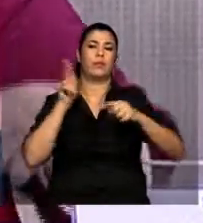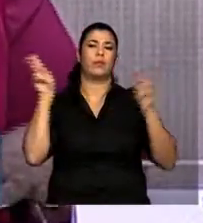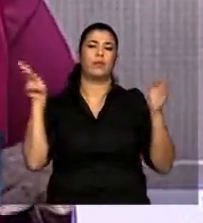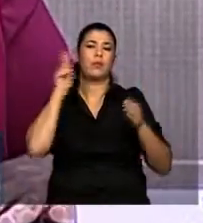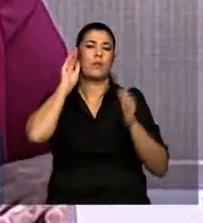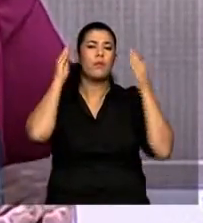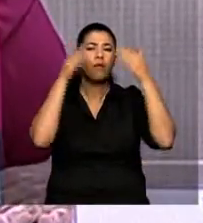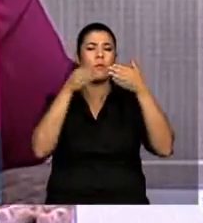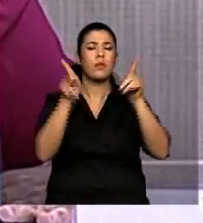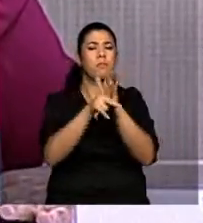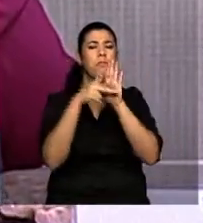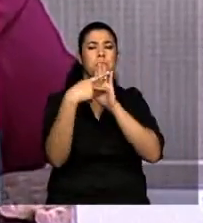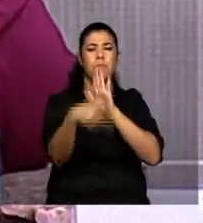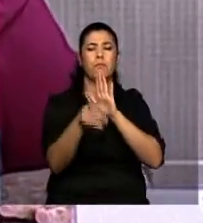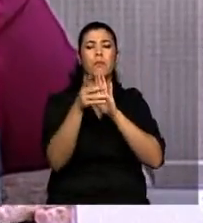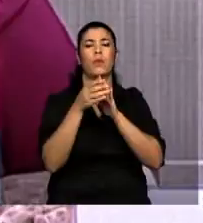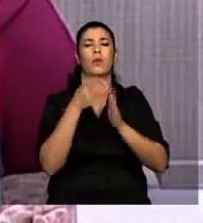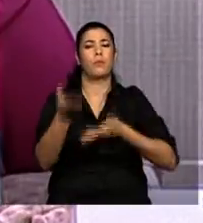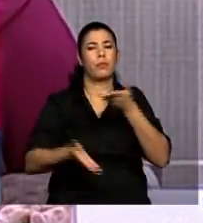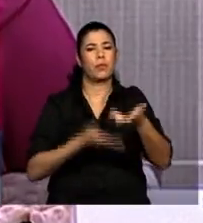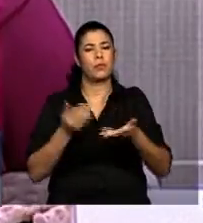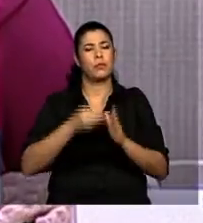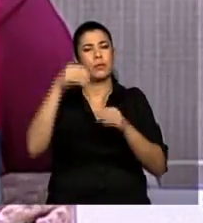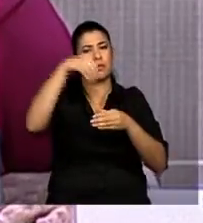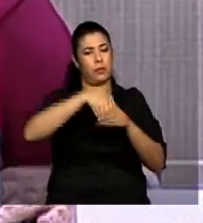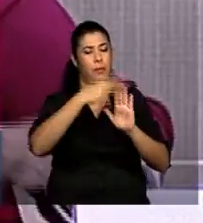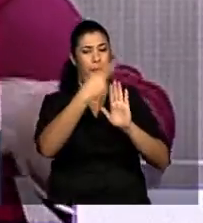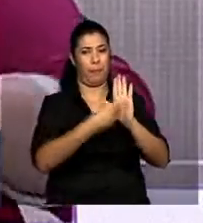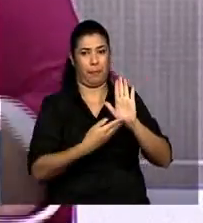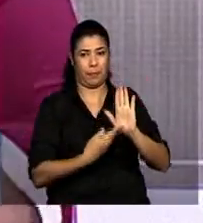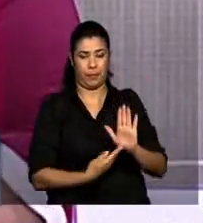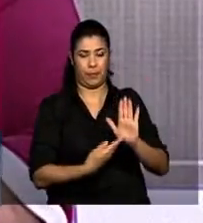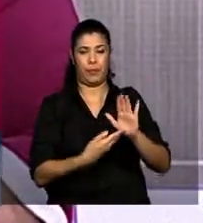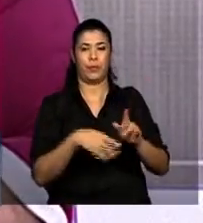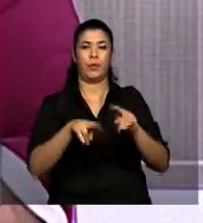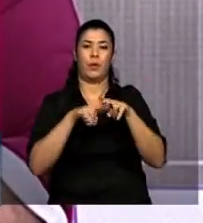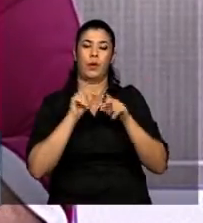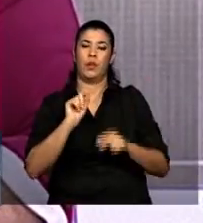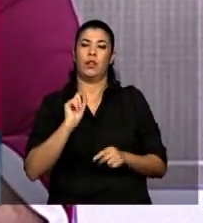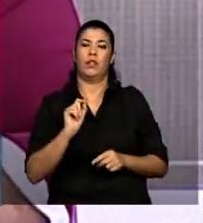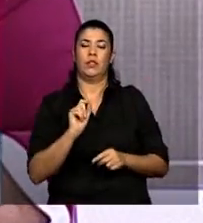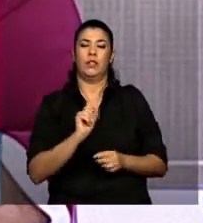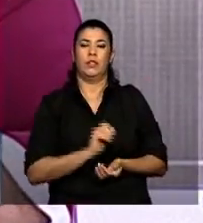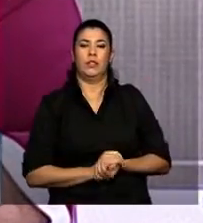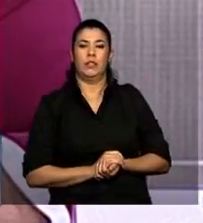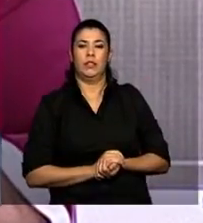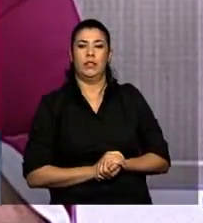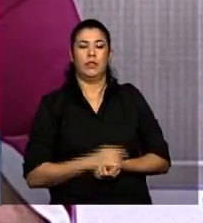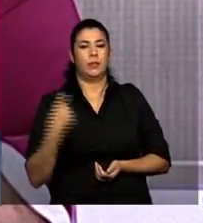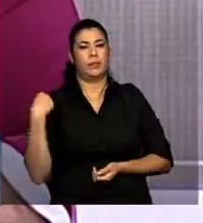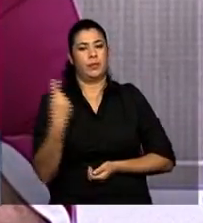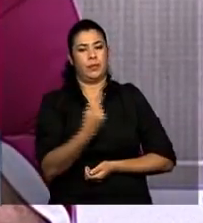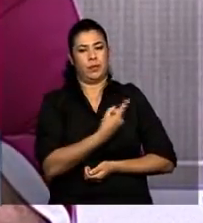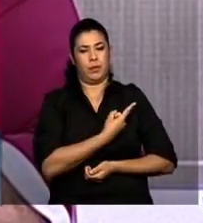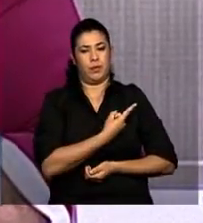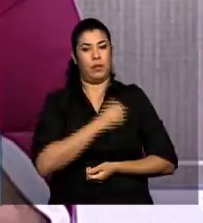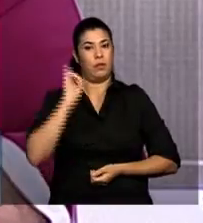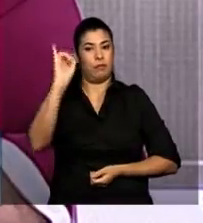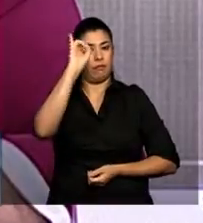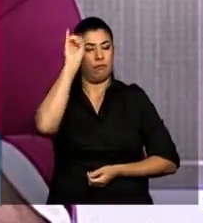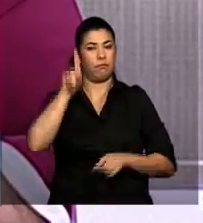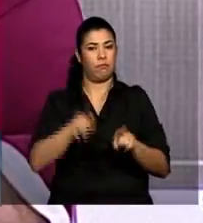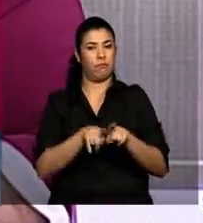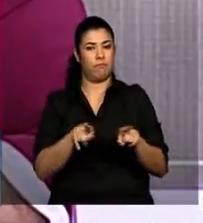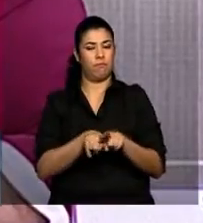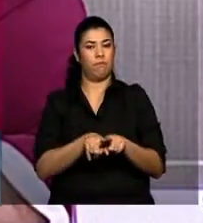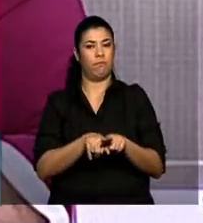colocam nesta portaria. Por isso que, para nós, é muito